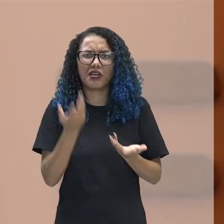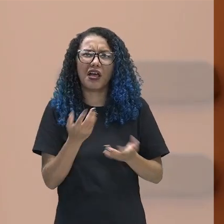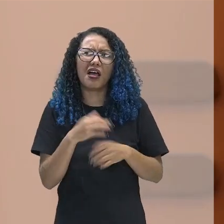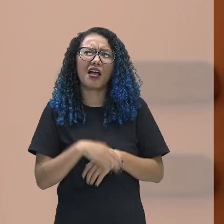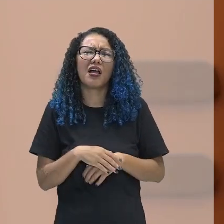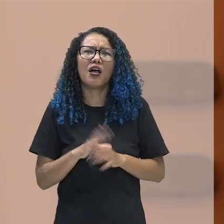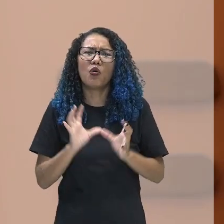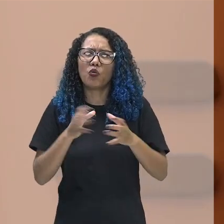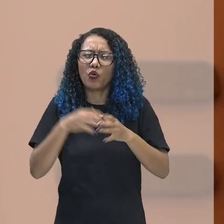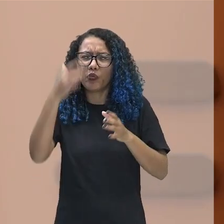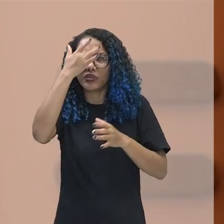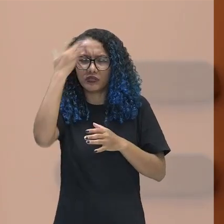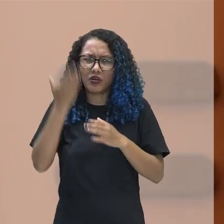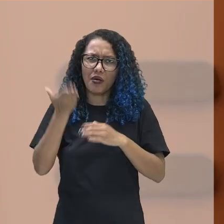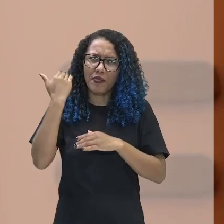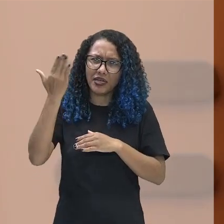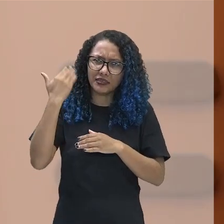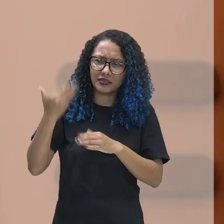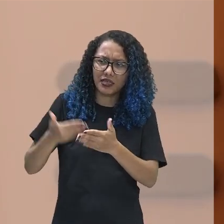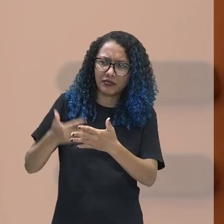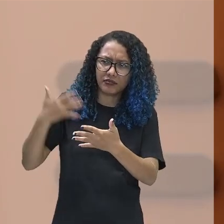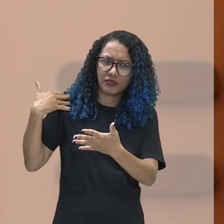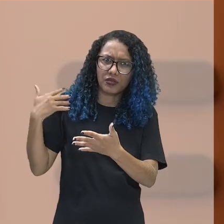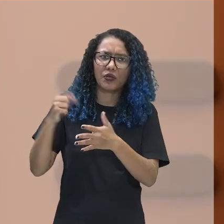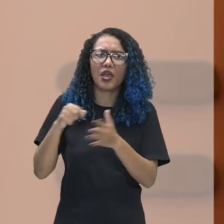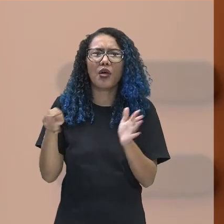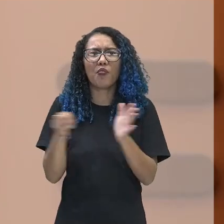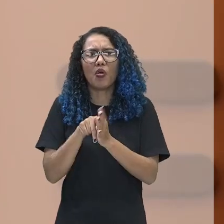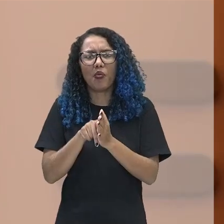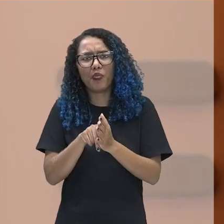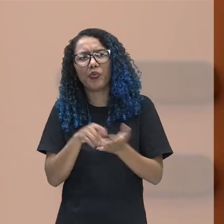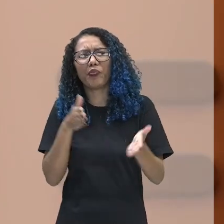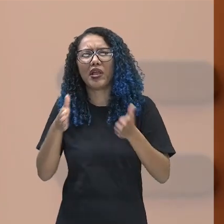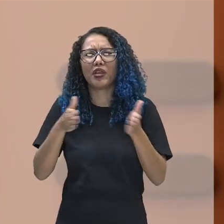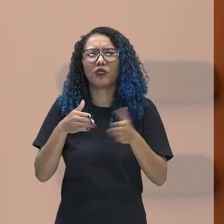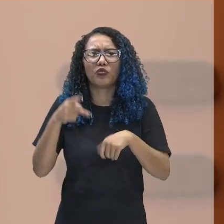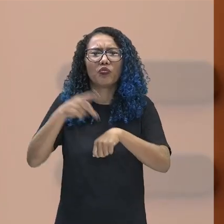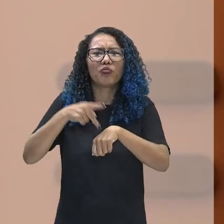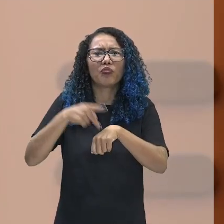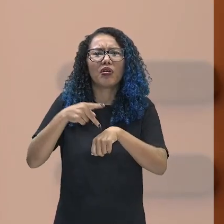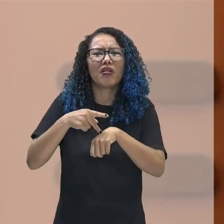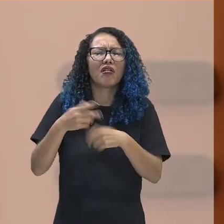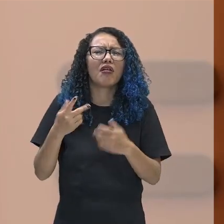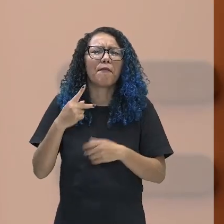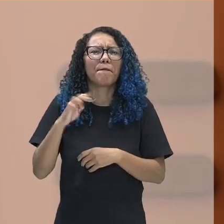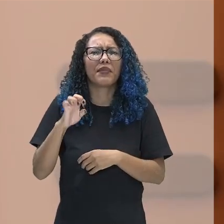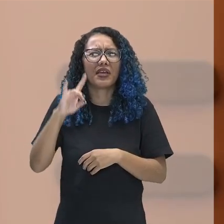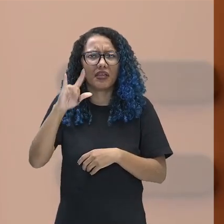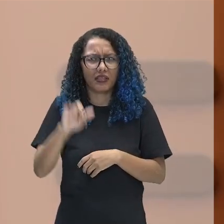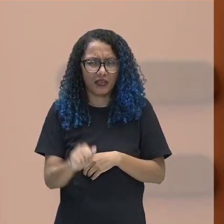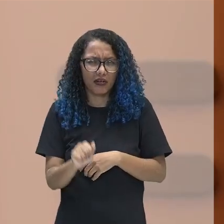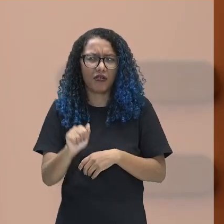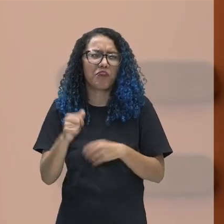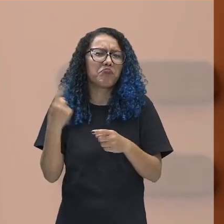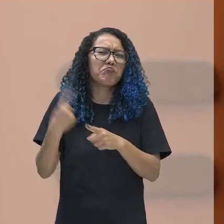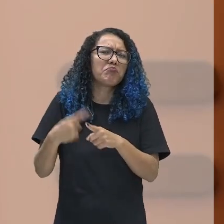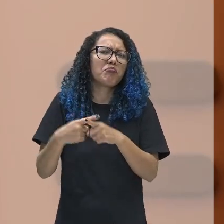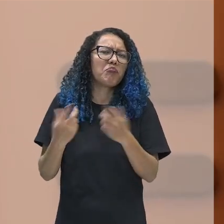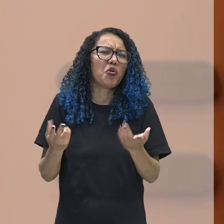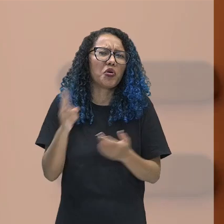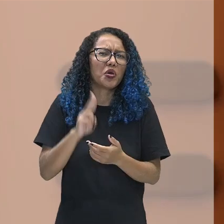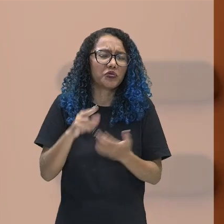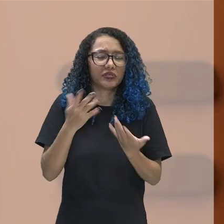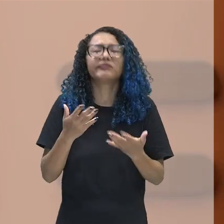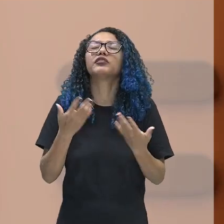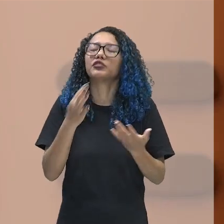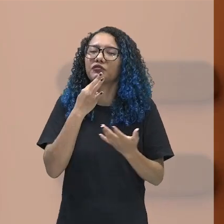eram chamados de homem da idade da pedra. Por que esse nome é introduzido, professor? E a gente vai conhecer esses e